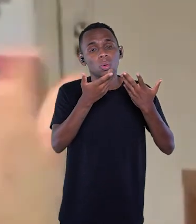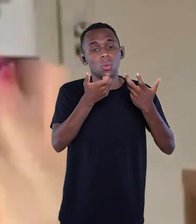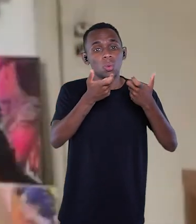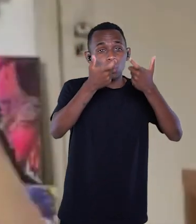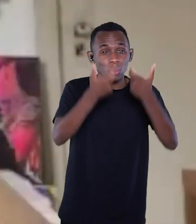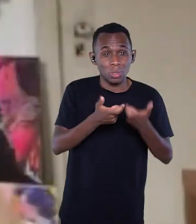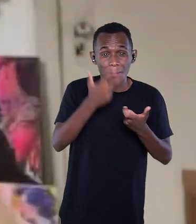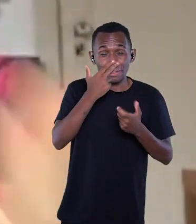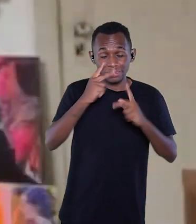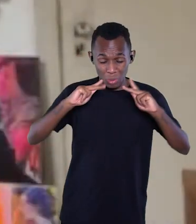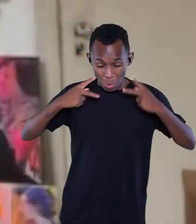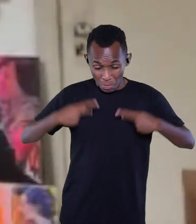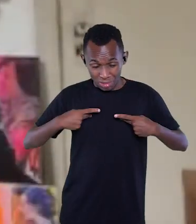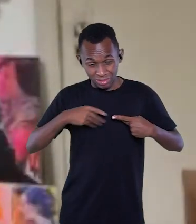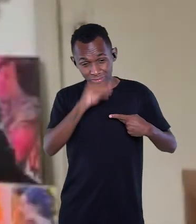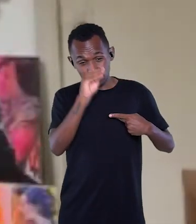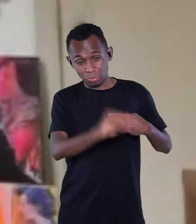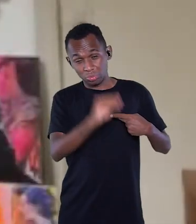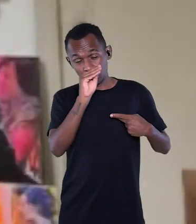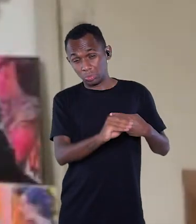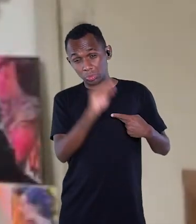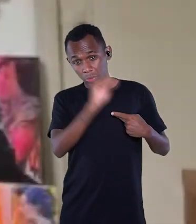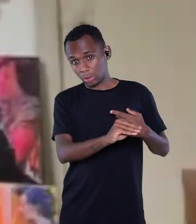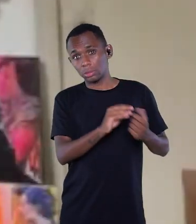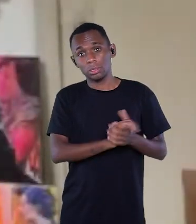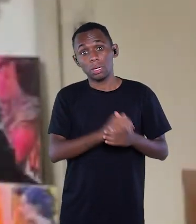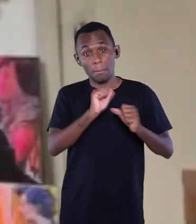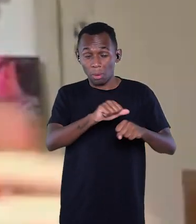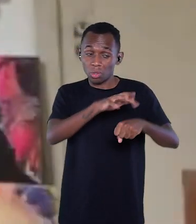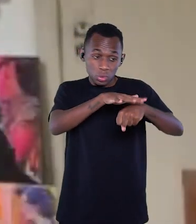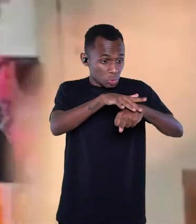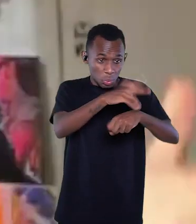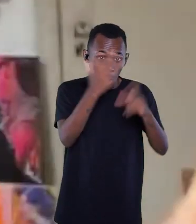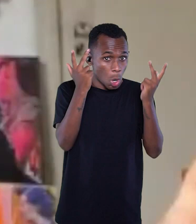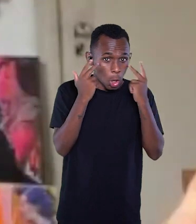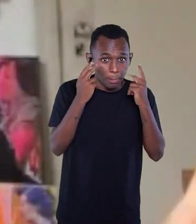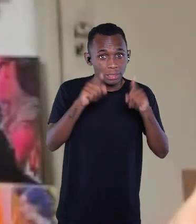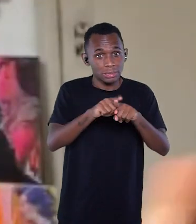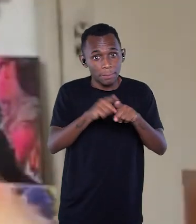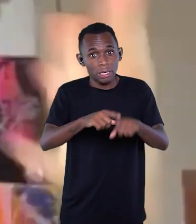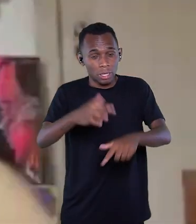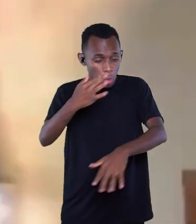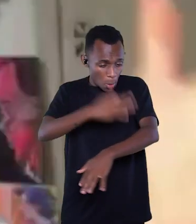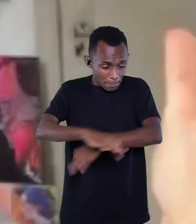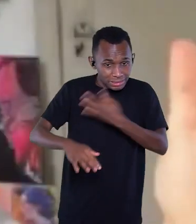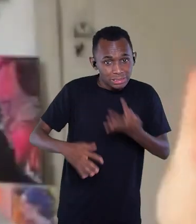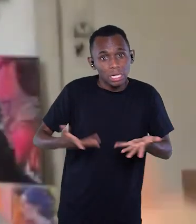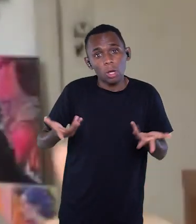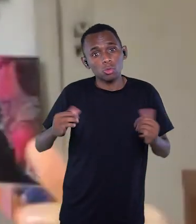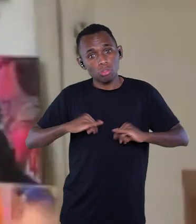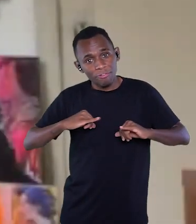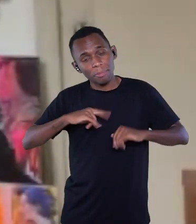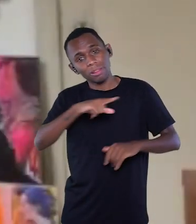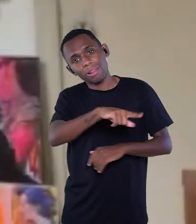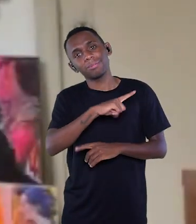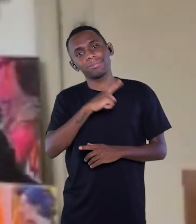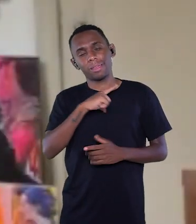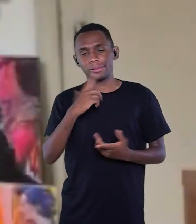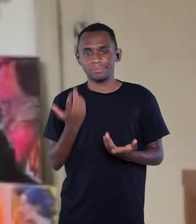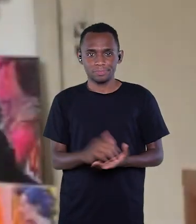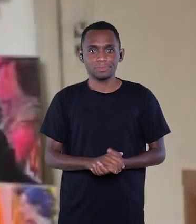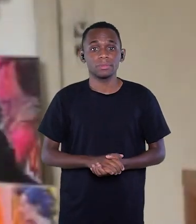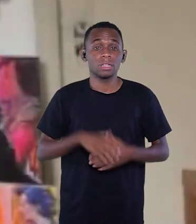de desumanização mesmo, né? Então é uma pessoa que pode estar doente, é uma pessoa que pode ter uma ferida ali, assim, para a sociedade, né?